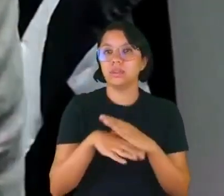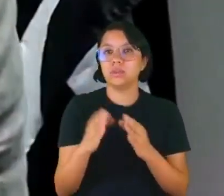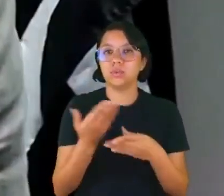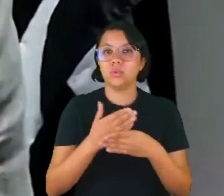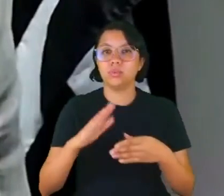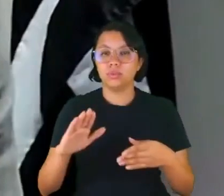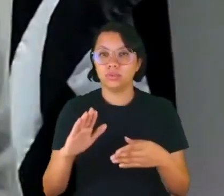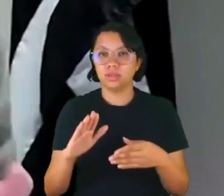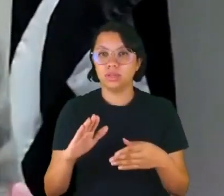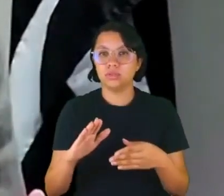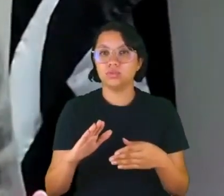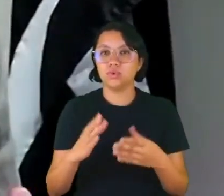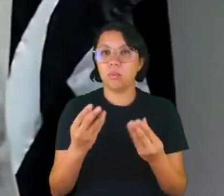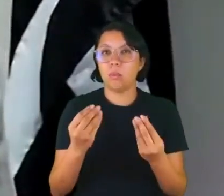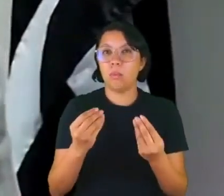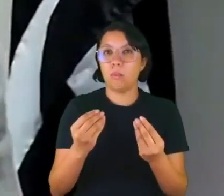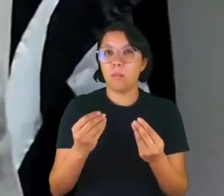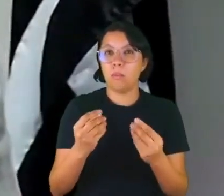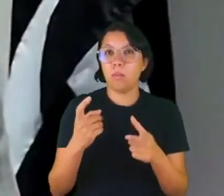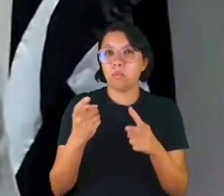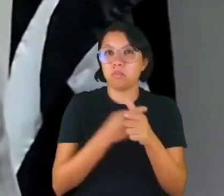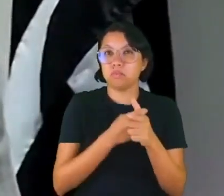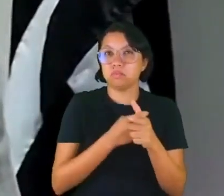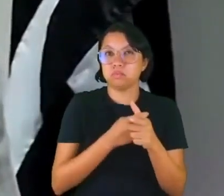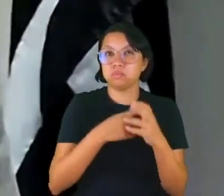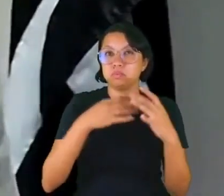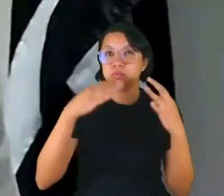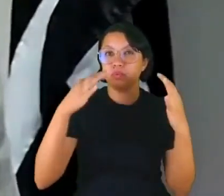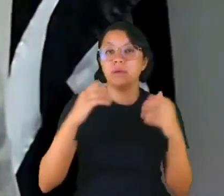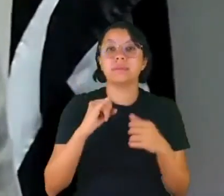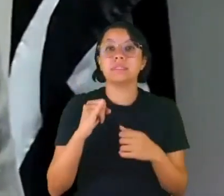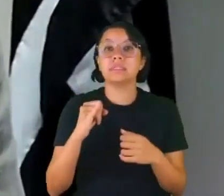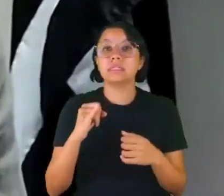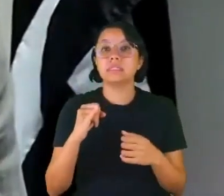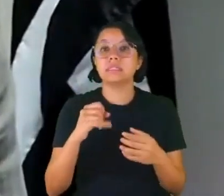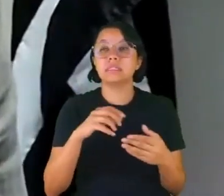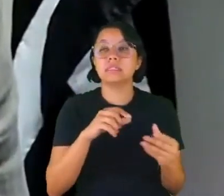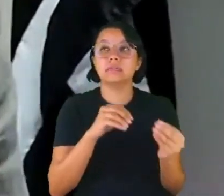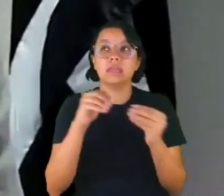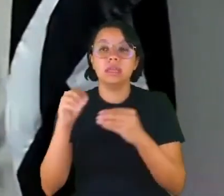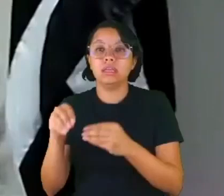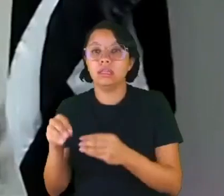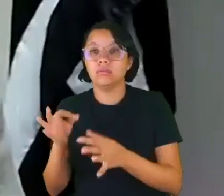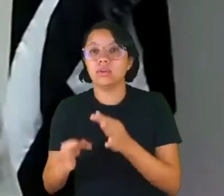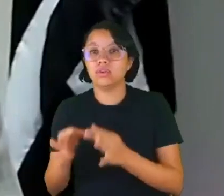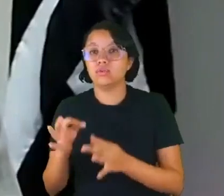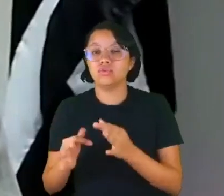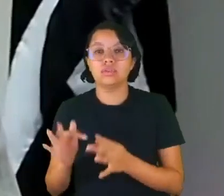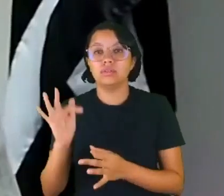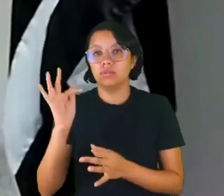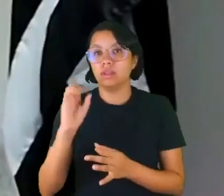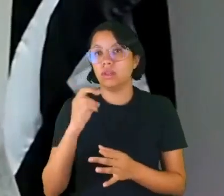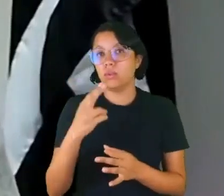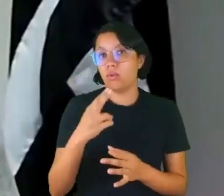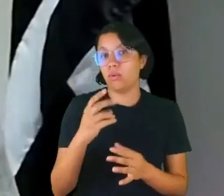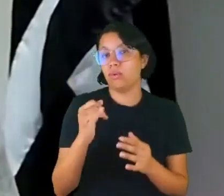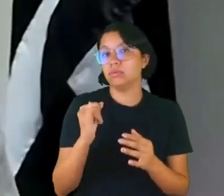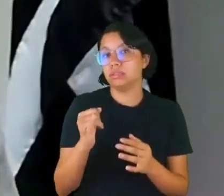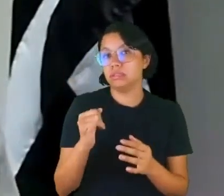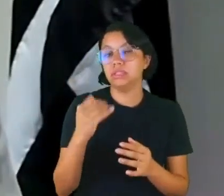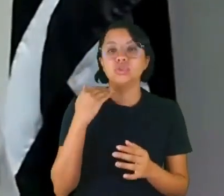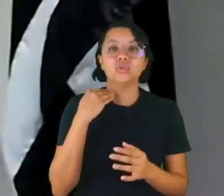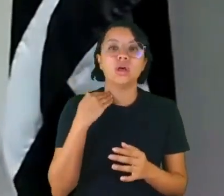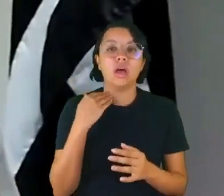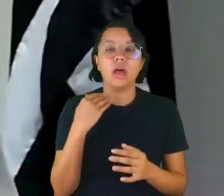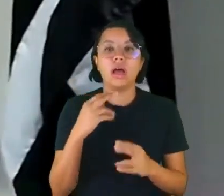Federal, ou se com a presença da Caixa, ou se ficaria na Justiça Comum. E nós entendemos lá no voto do ministro Marco Buzzi que a